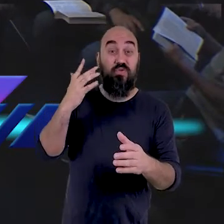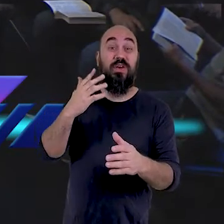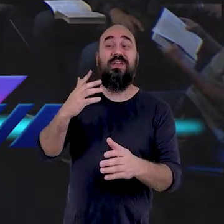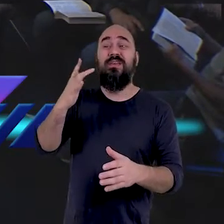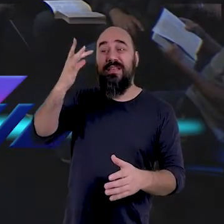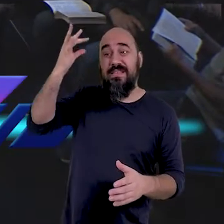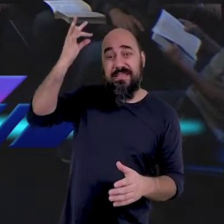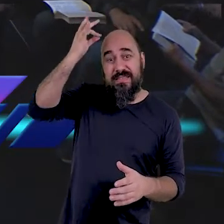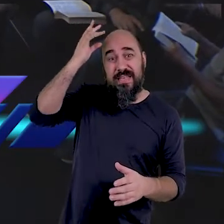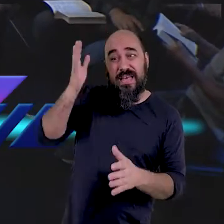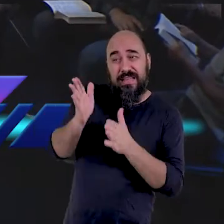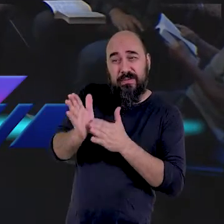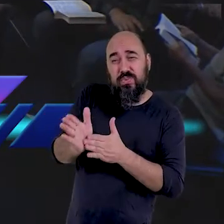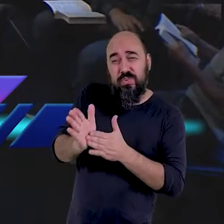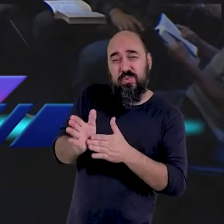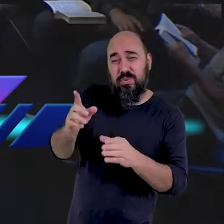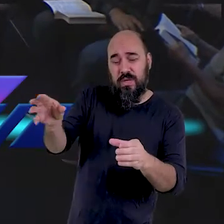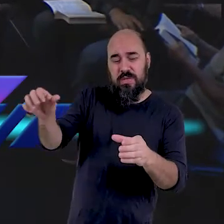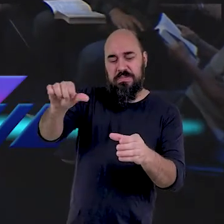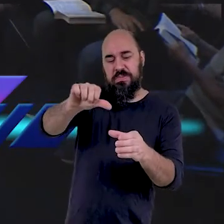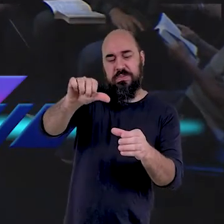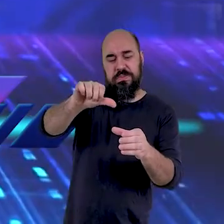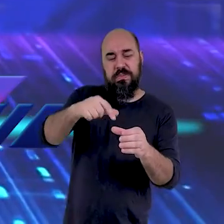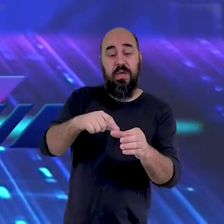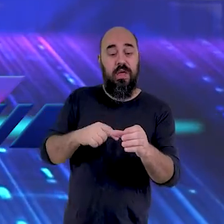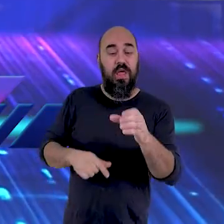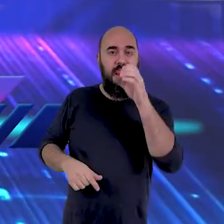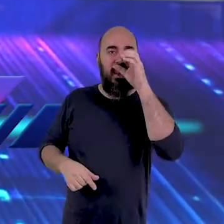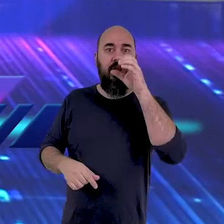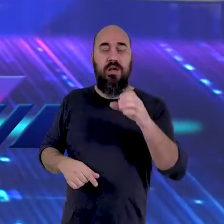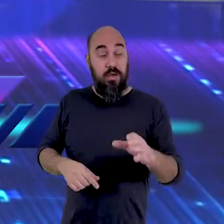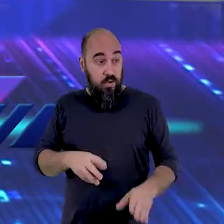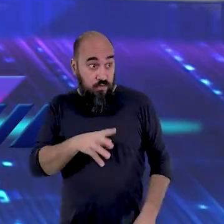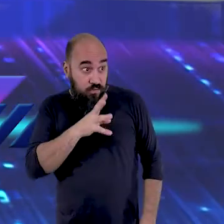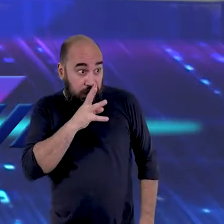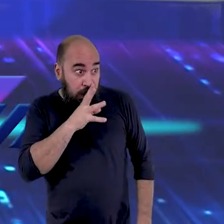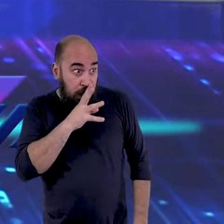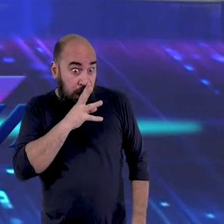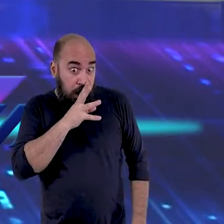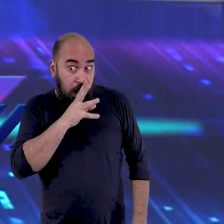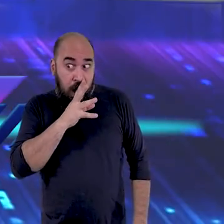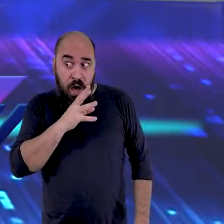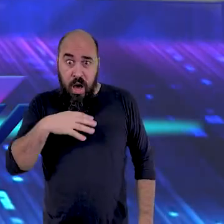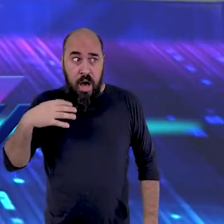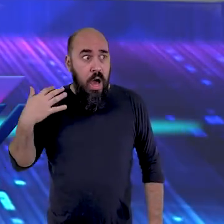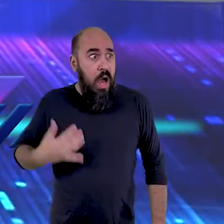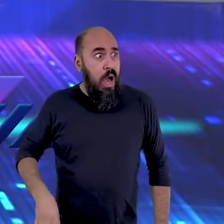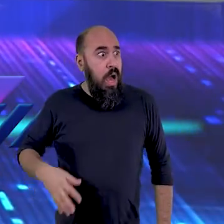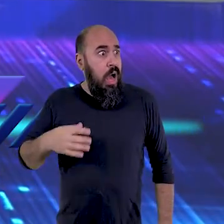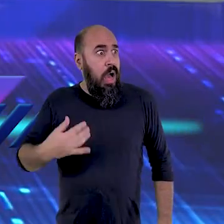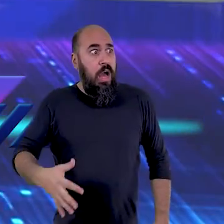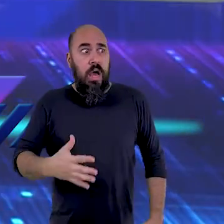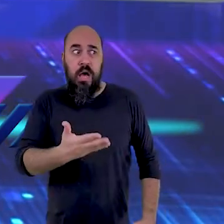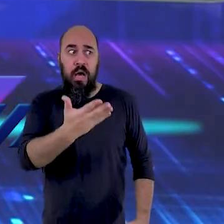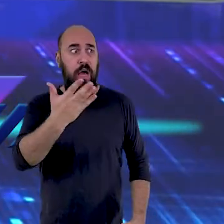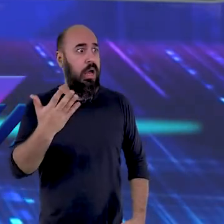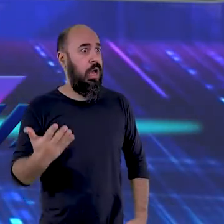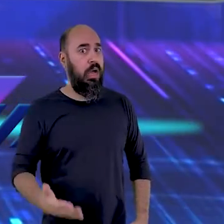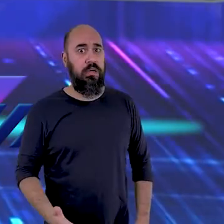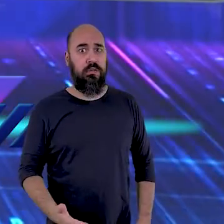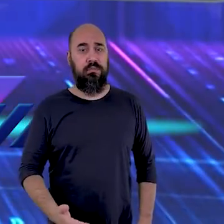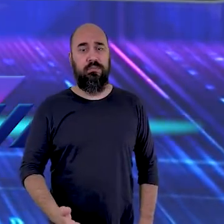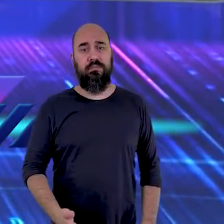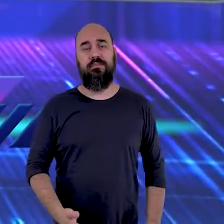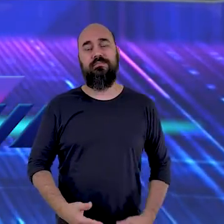Jesus, e quando a vi, admirei-me com grande espanto. A revelação divina é